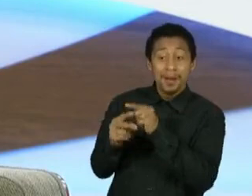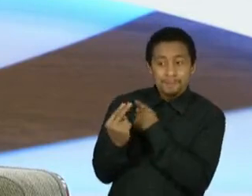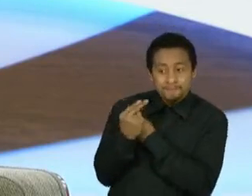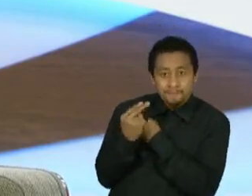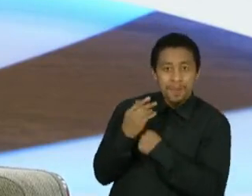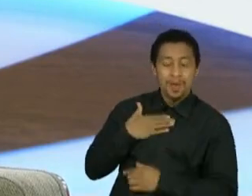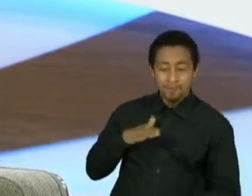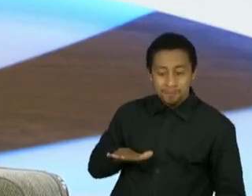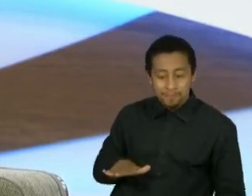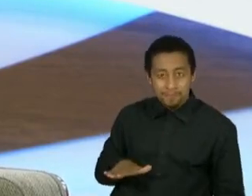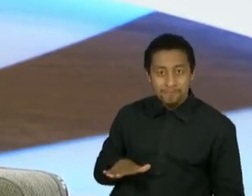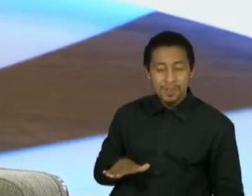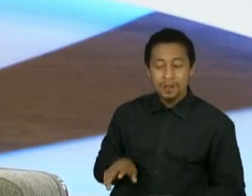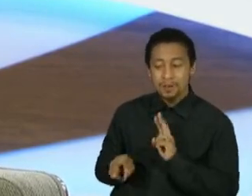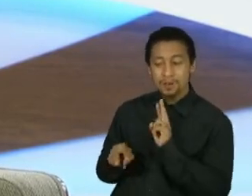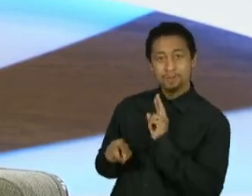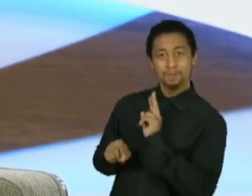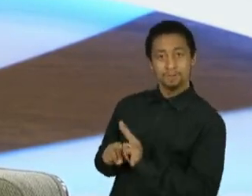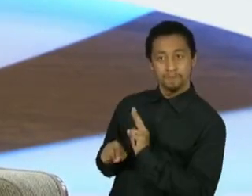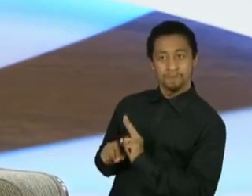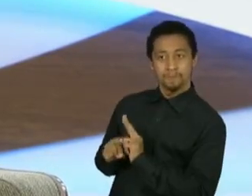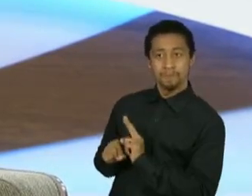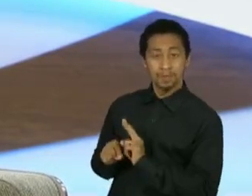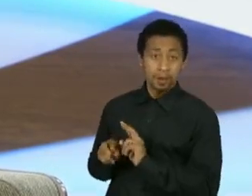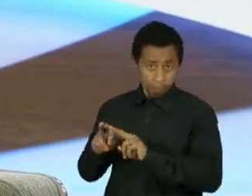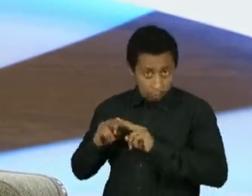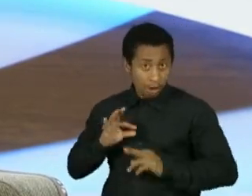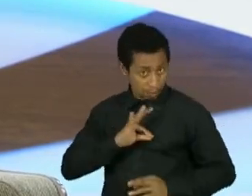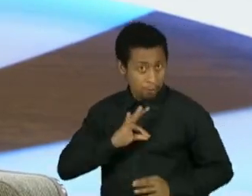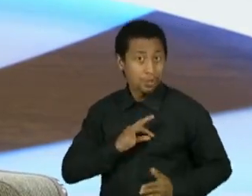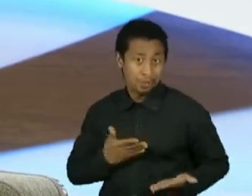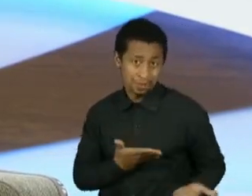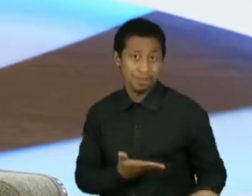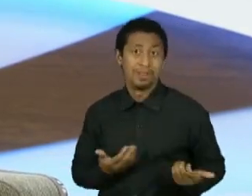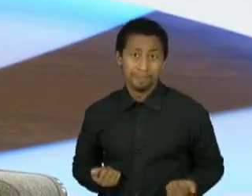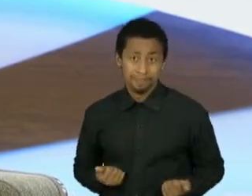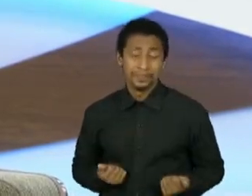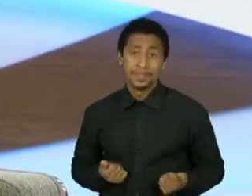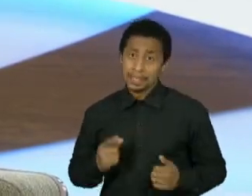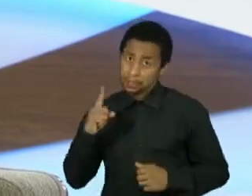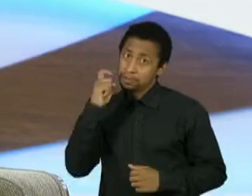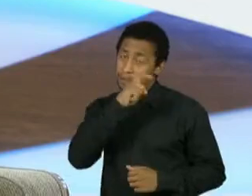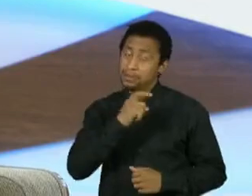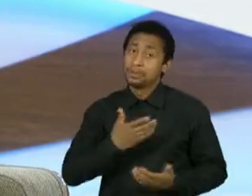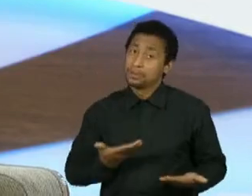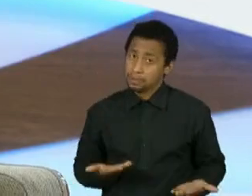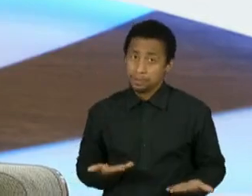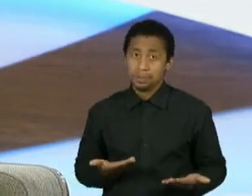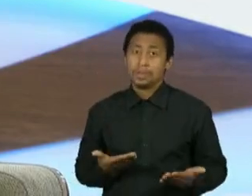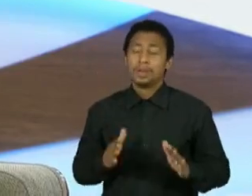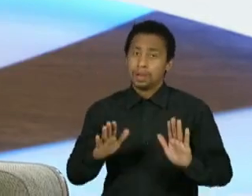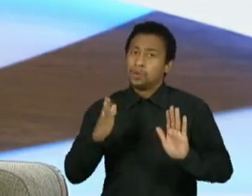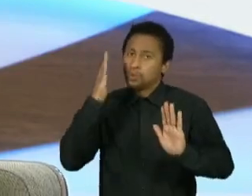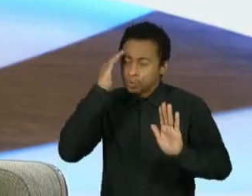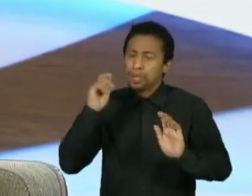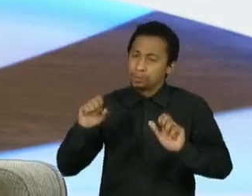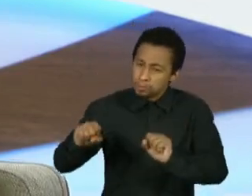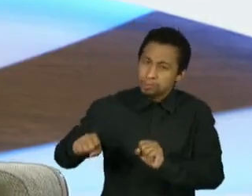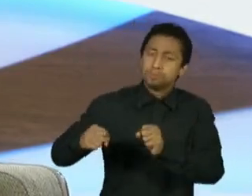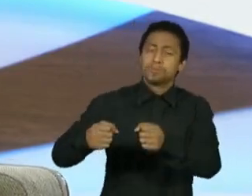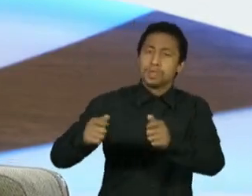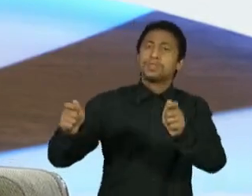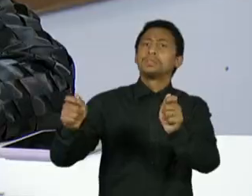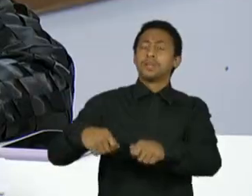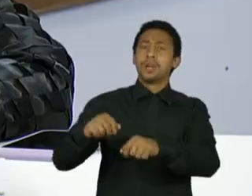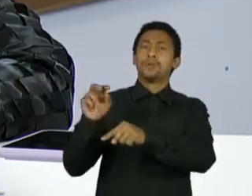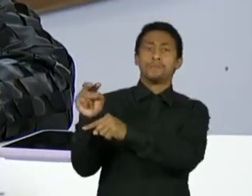da Maré. E não é simples, não é fácil. A gente tem feito o que a gente pode fazer nesse momento. Mas eu espero muito, Vera, que a gente,